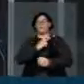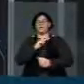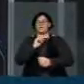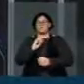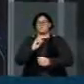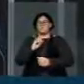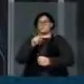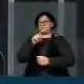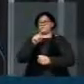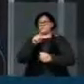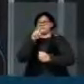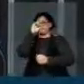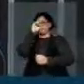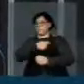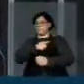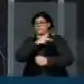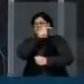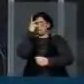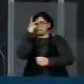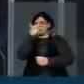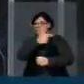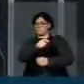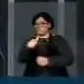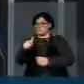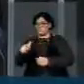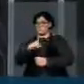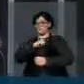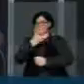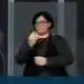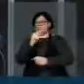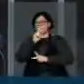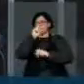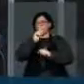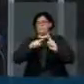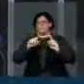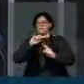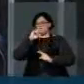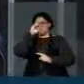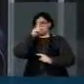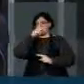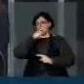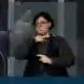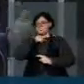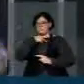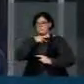outros tem muito poder, mas quem se autocontrola